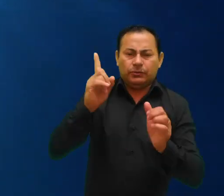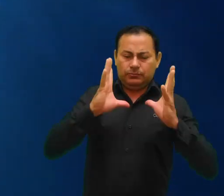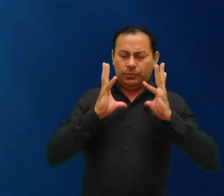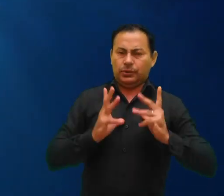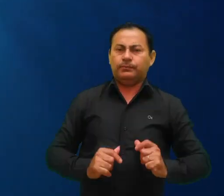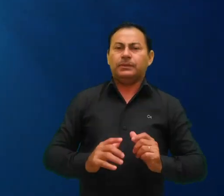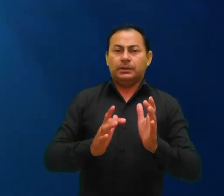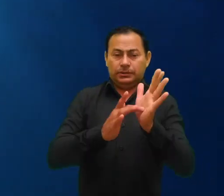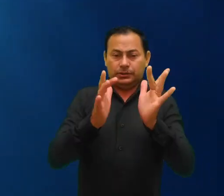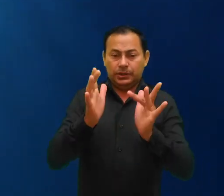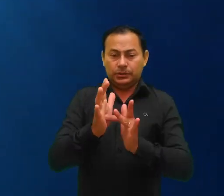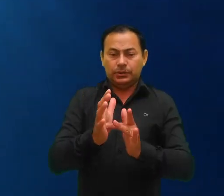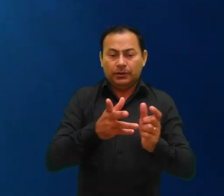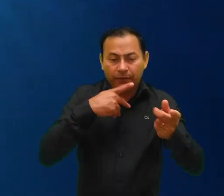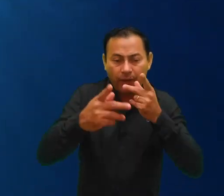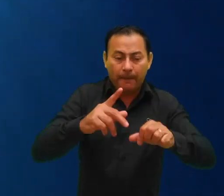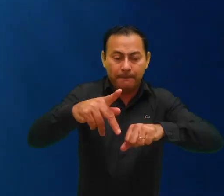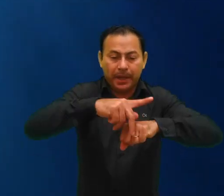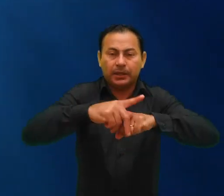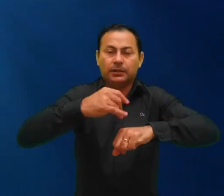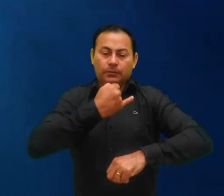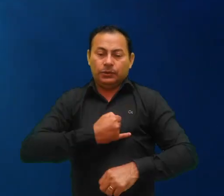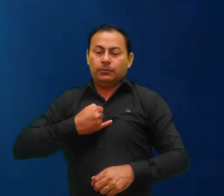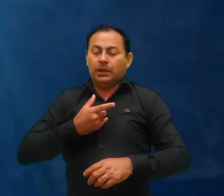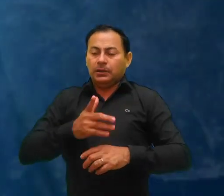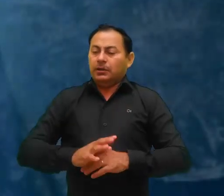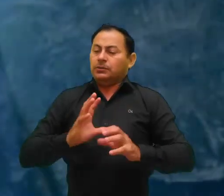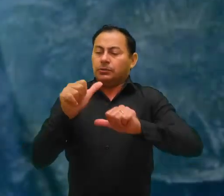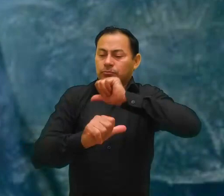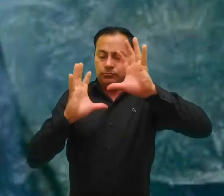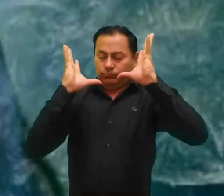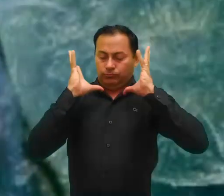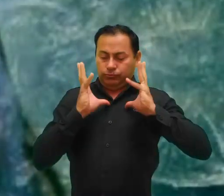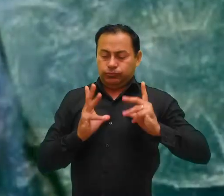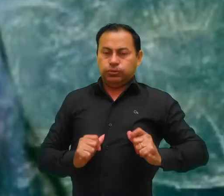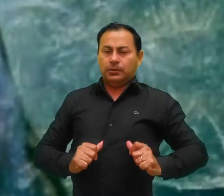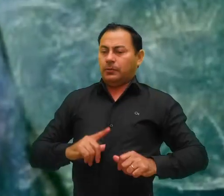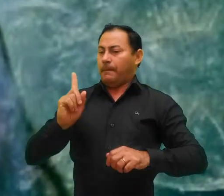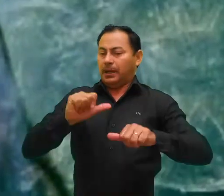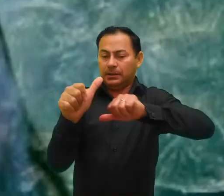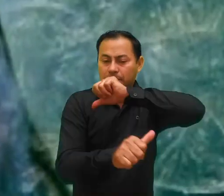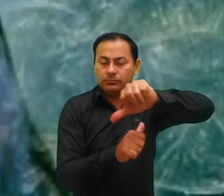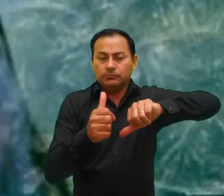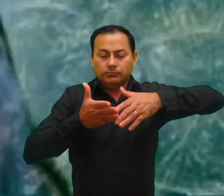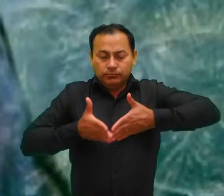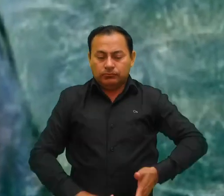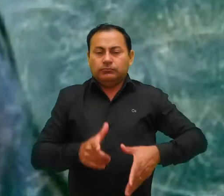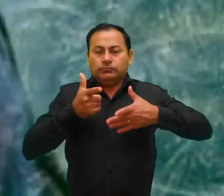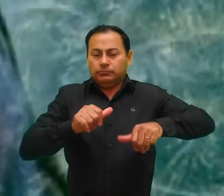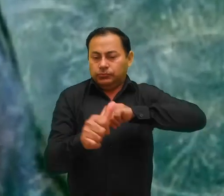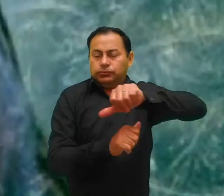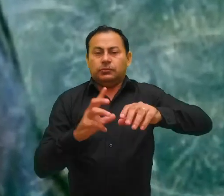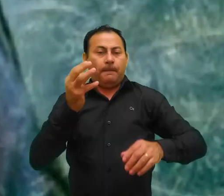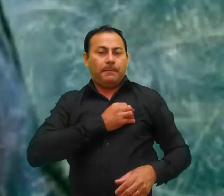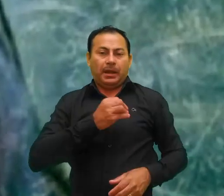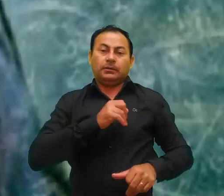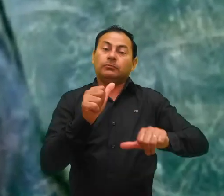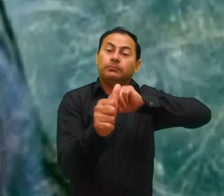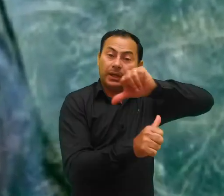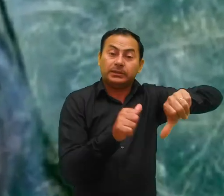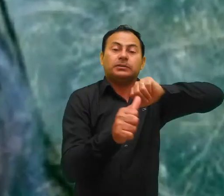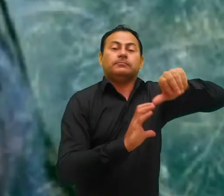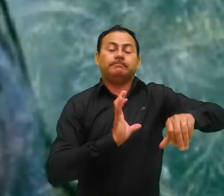Deus. Jesus disse a Pedro e a João que aqueles que passaram pelo banho da purificação não precisam nascer repetidas vezes quando